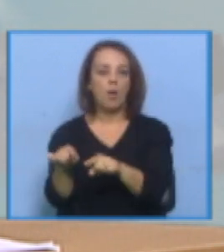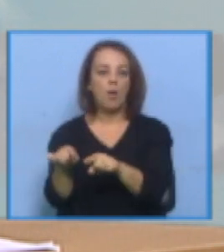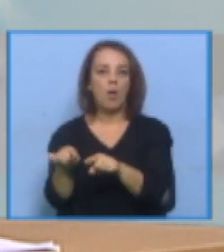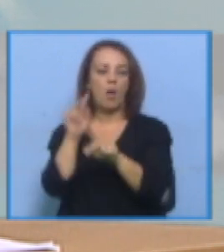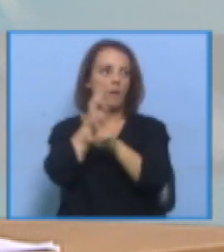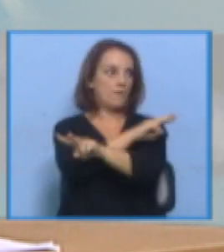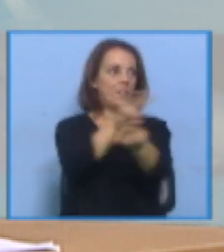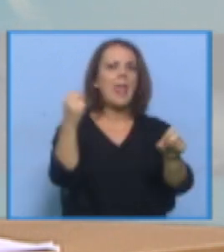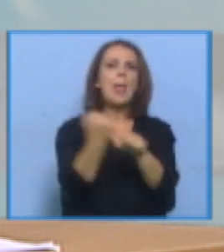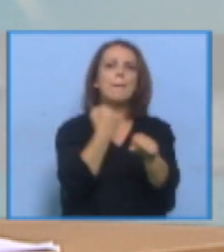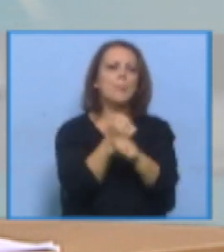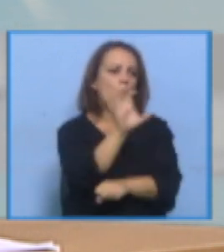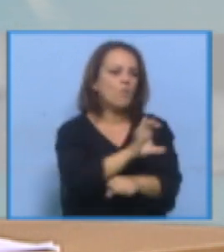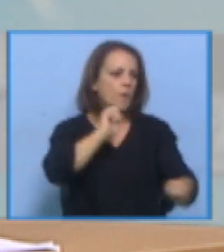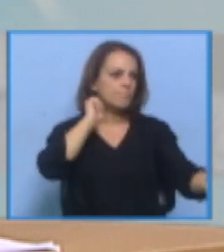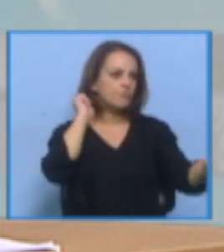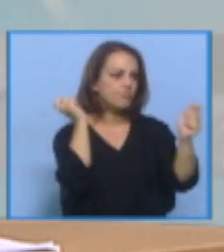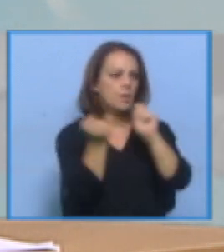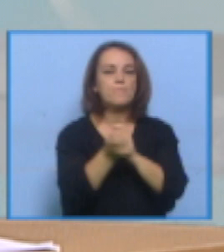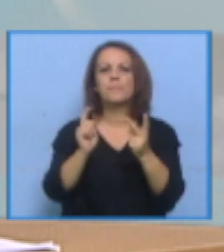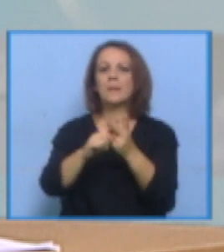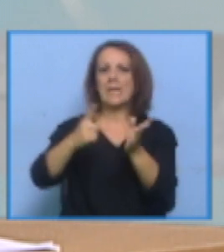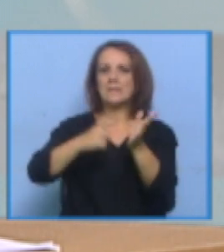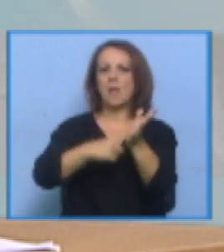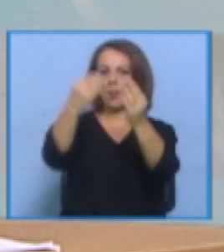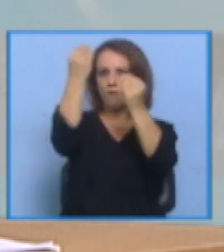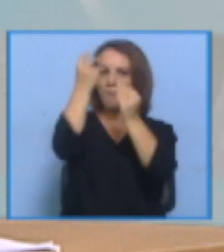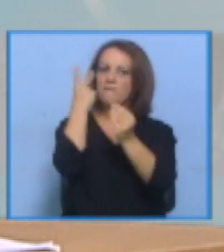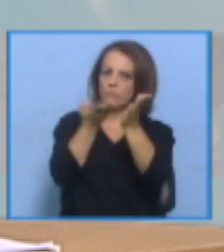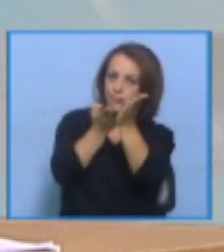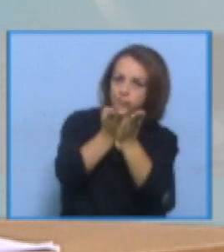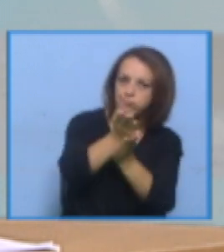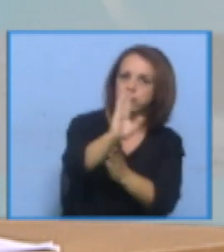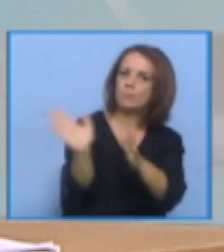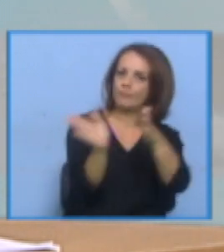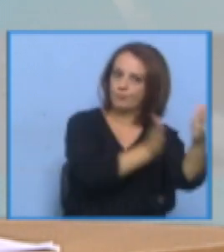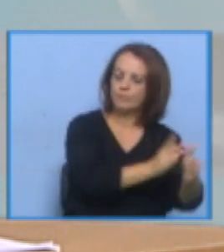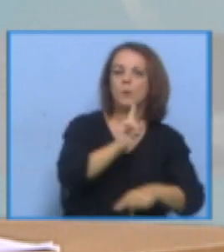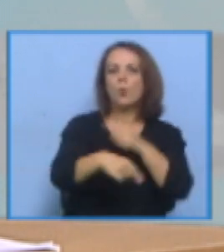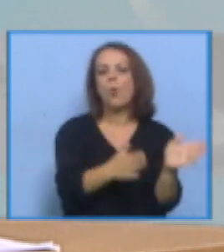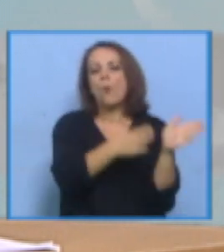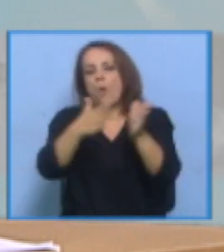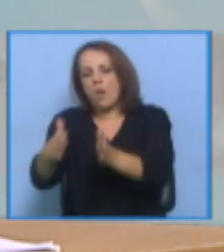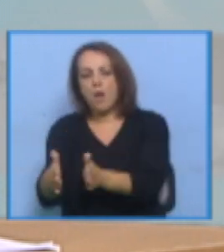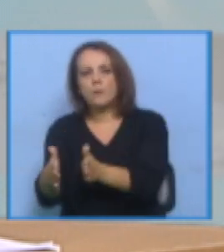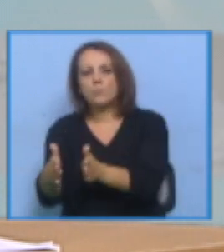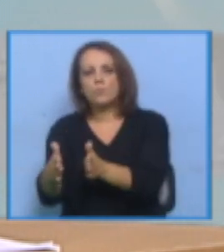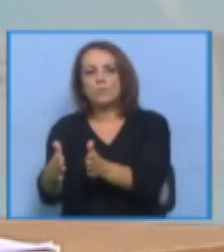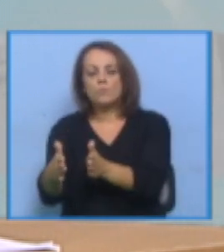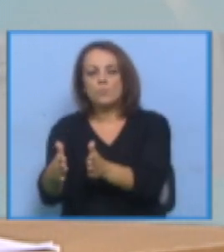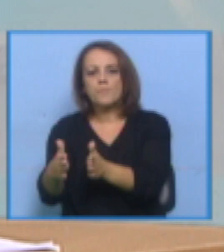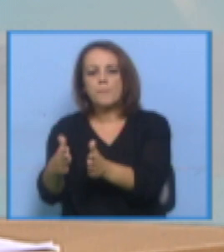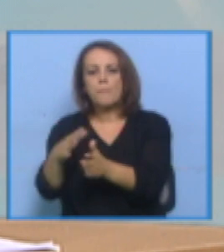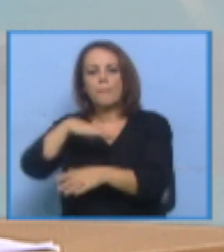mudar, a necessidade de formação durante toda a vida. Por um lado temos isto. Por outro lado, temos toda a